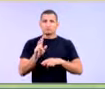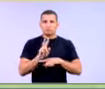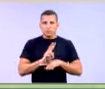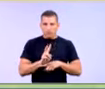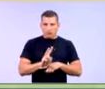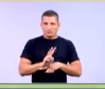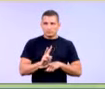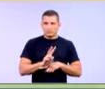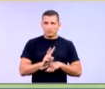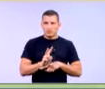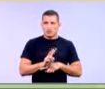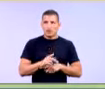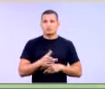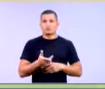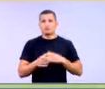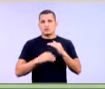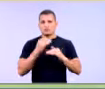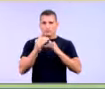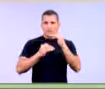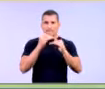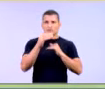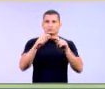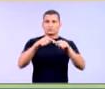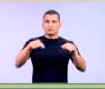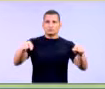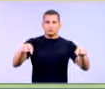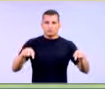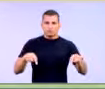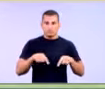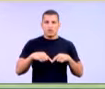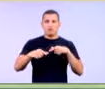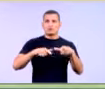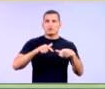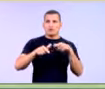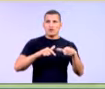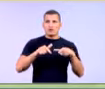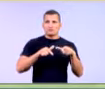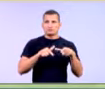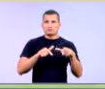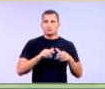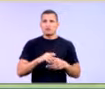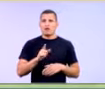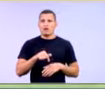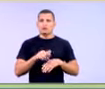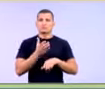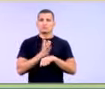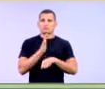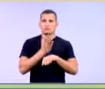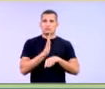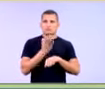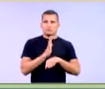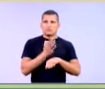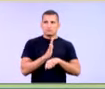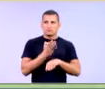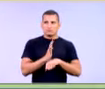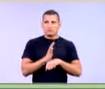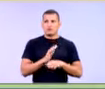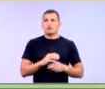supervisionado e que é desenvolvido no ambiente de trabalho, que visa preparar, né,